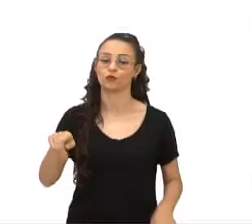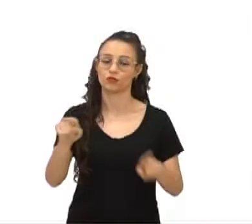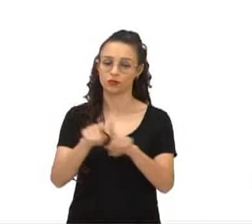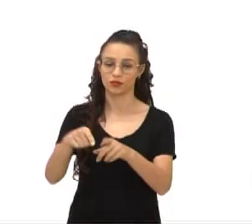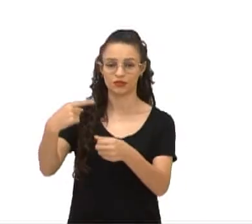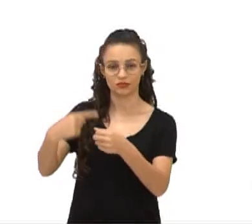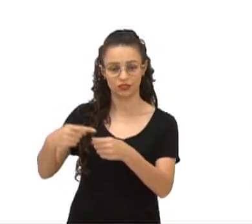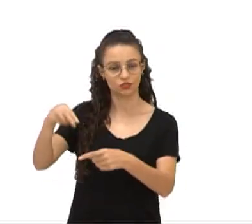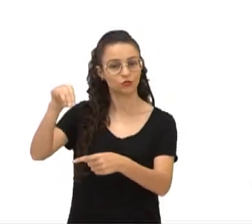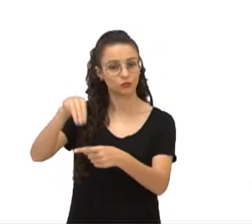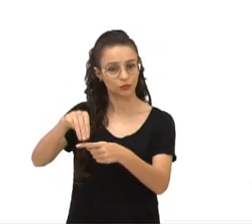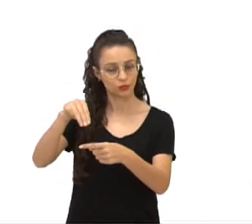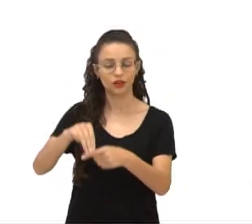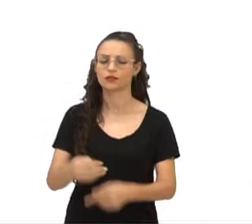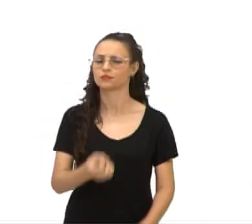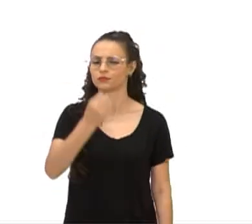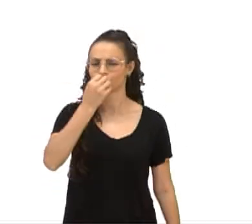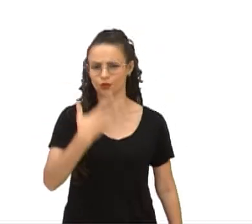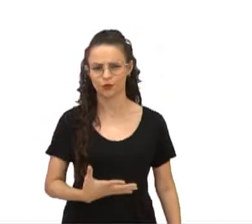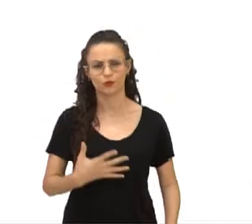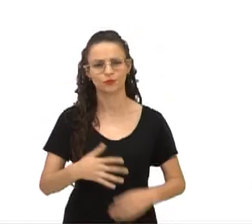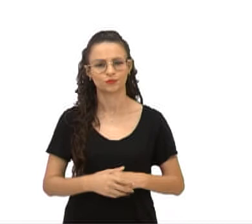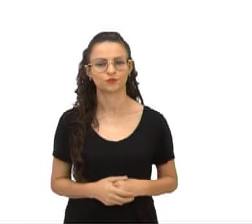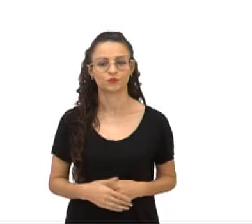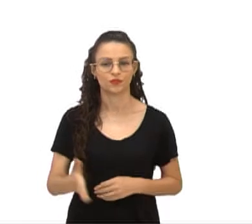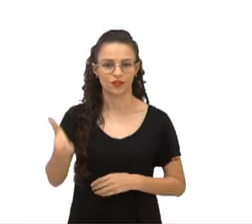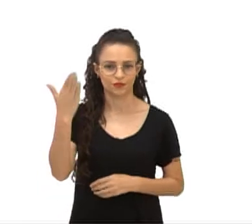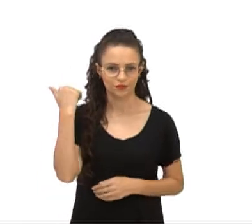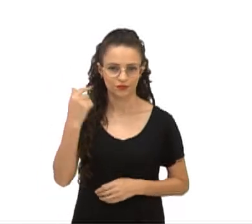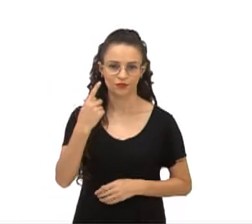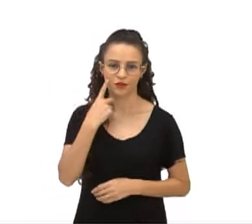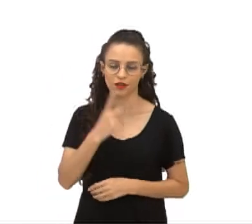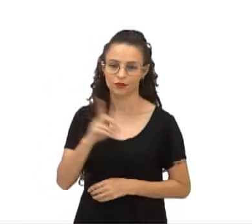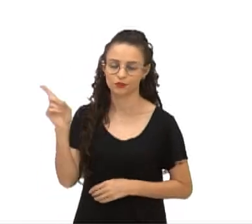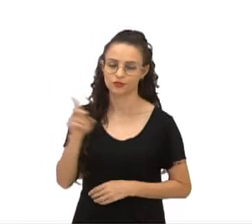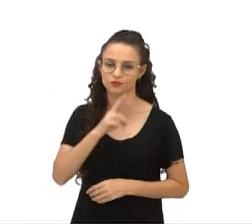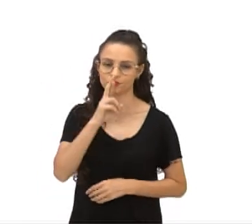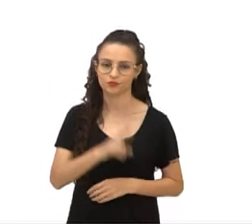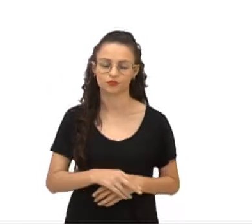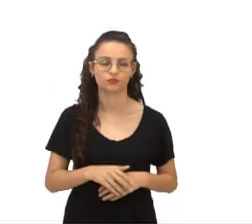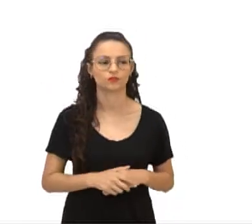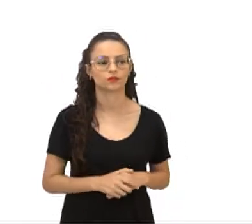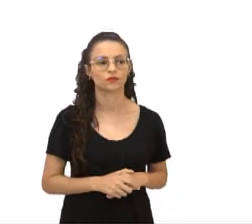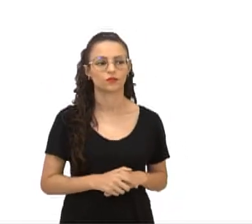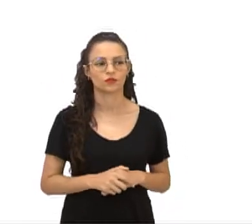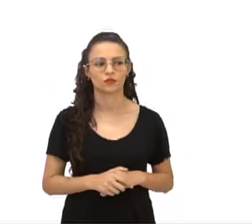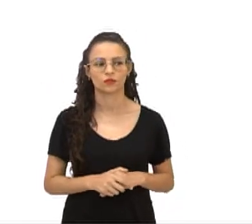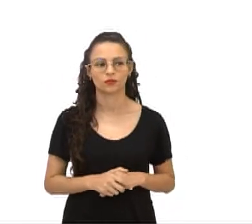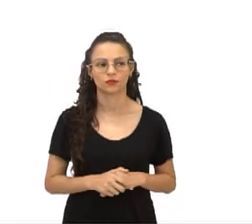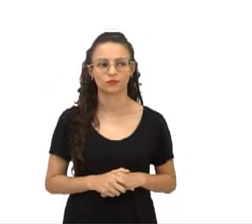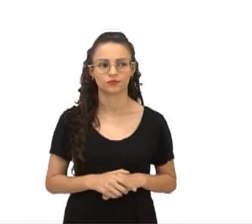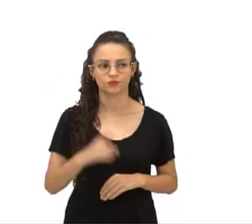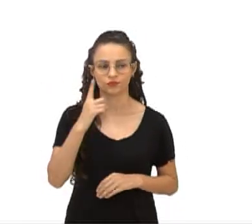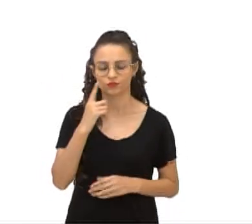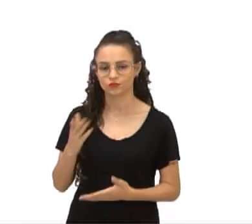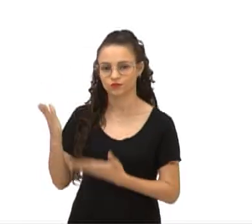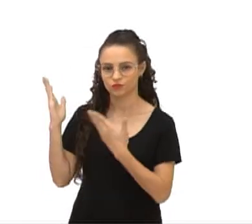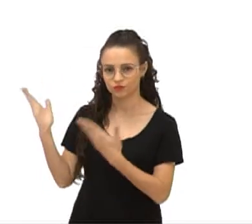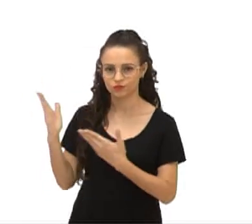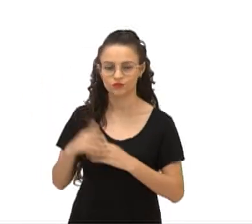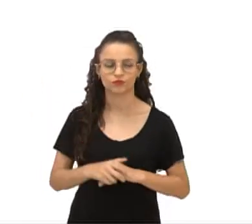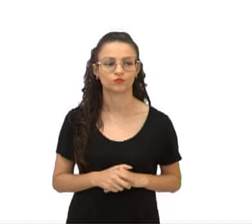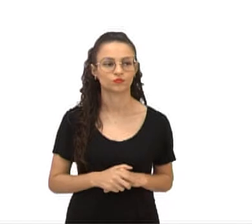Maringá very good barco com isso vamos Aqui nós temos de vista o